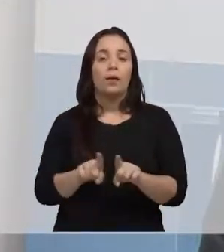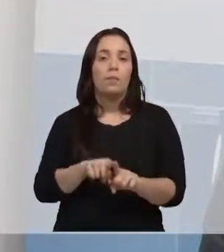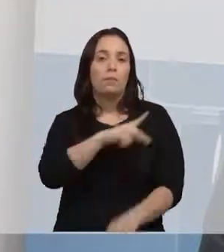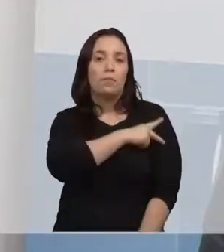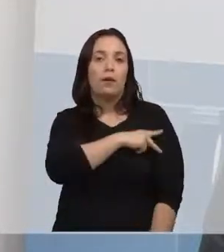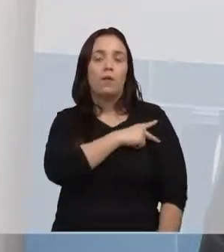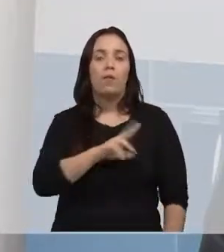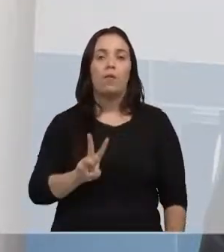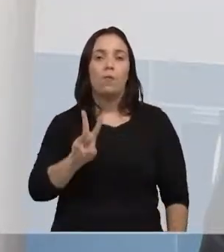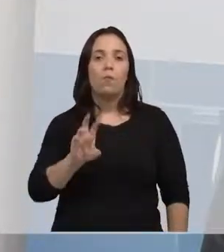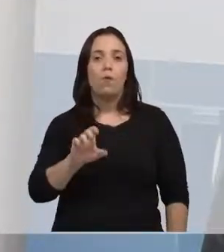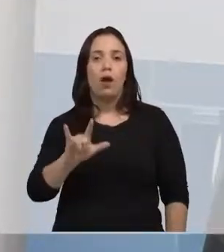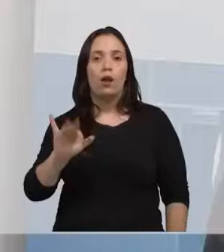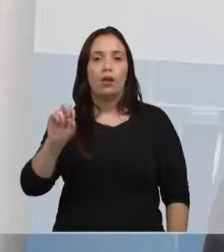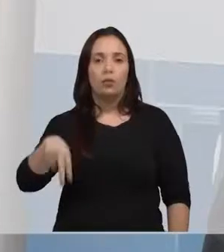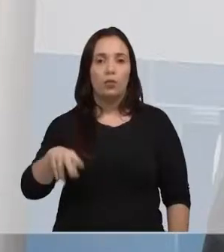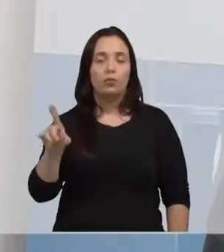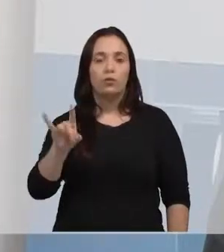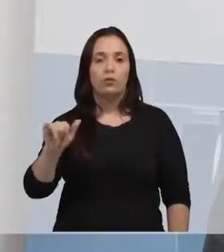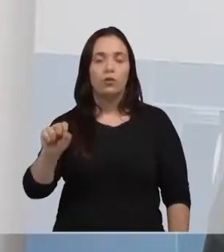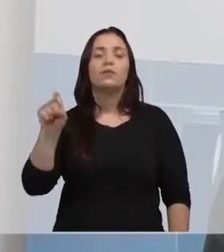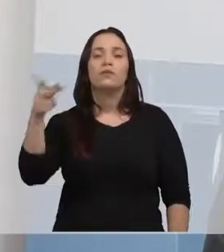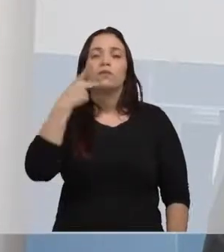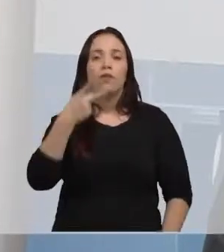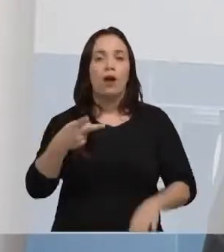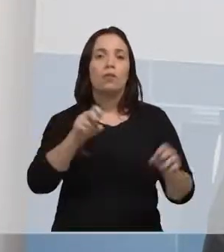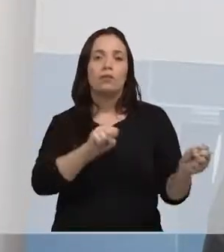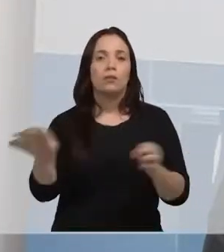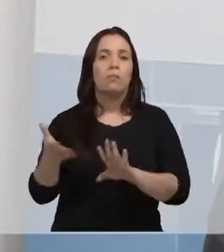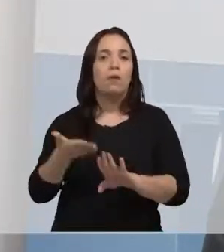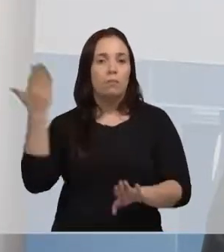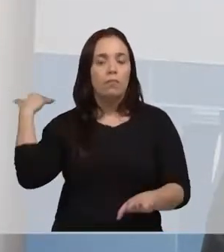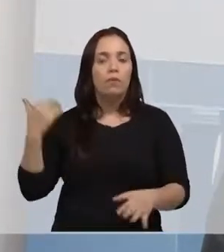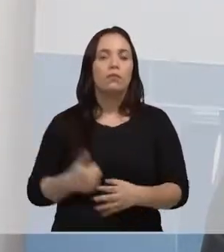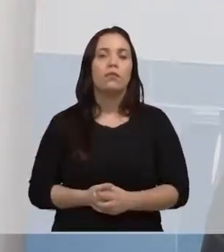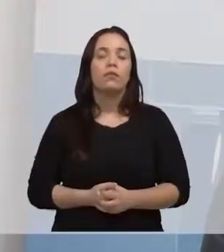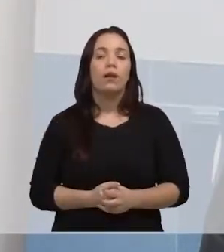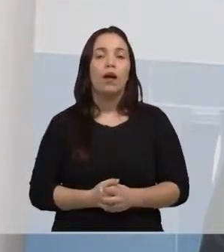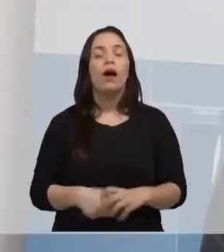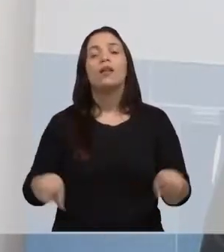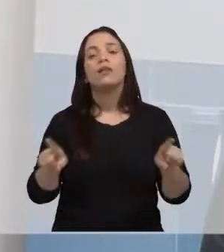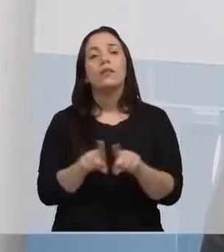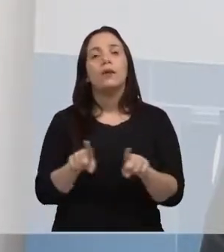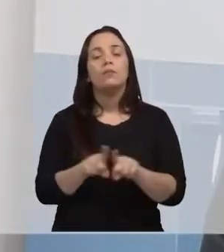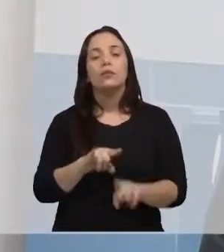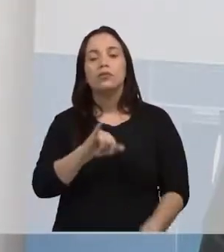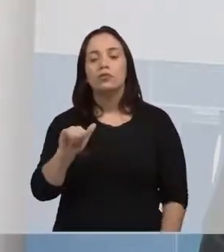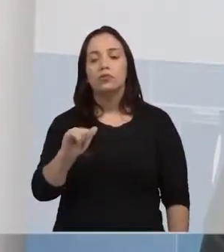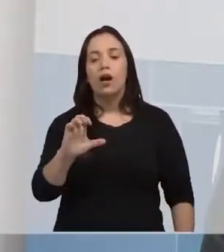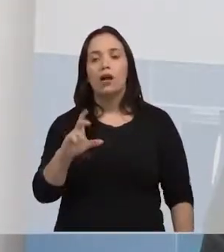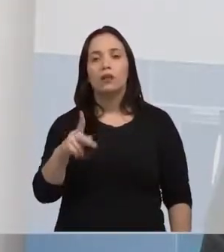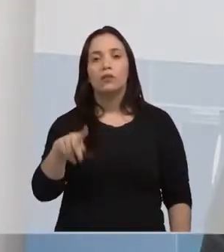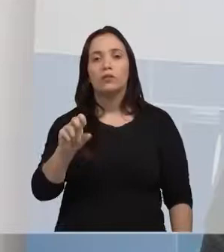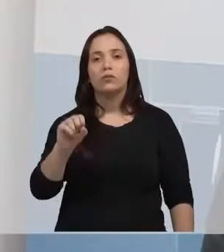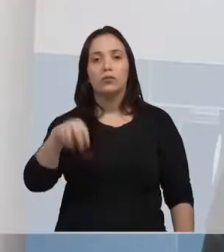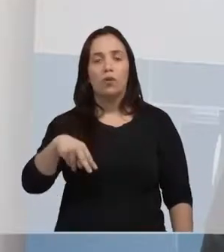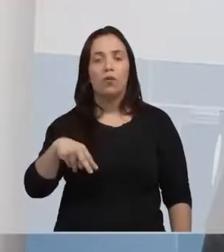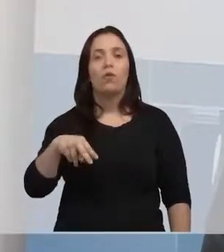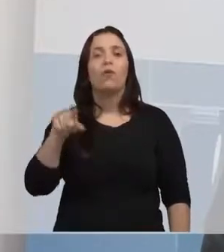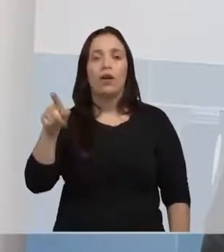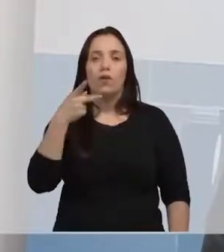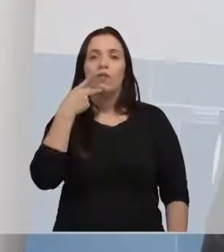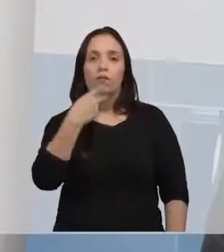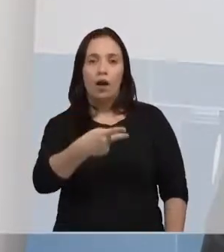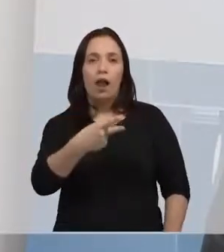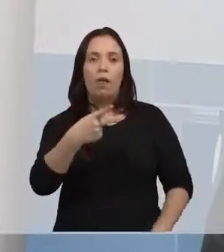Piauí, o Hélio Dias, já tinha dito isso na semana passada. Já houve declaração do Jacques Wagner, que depois foi negada, mas que foram